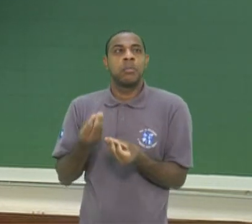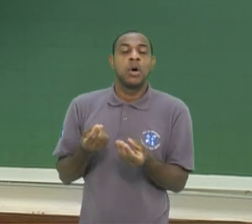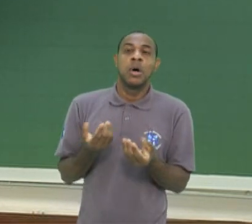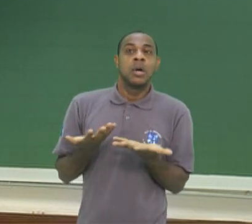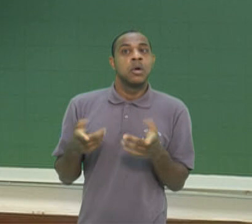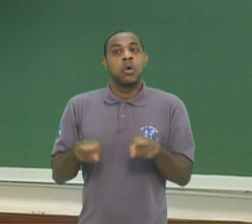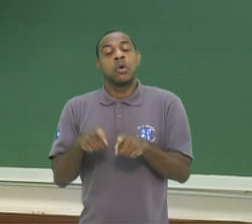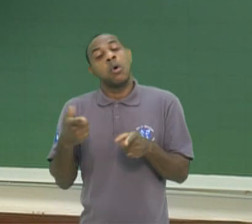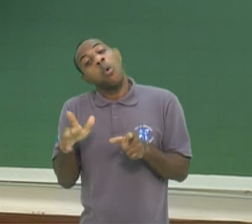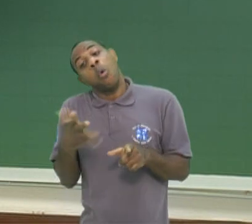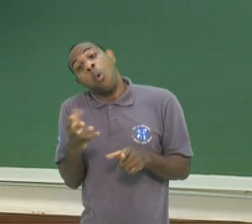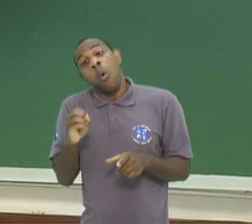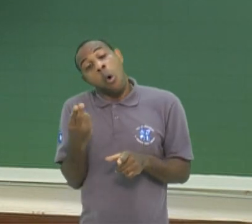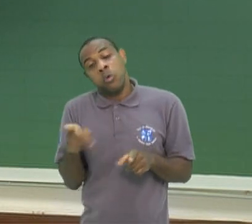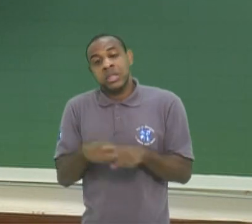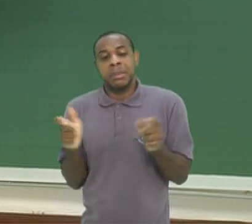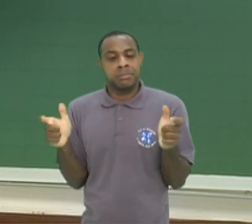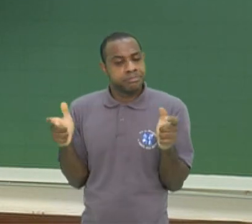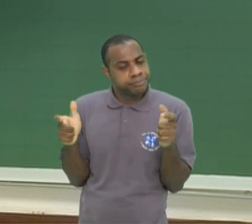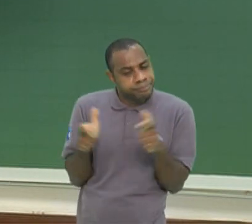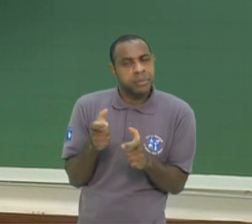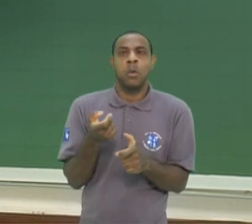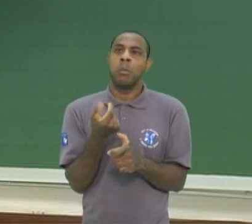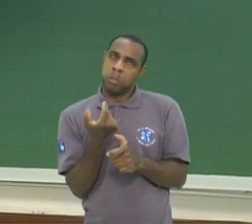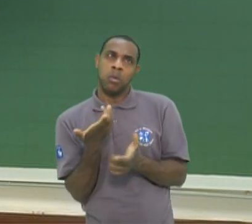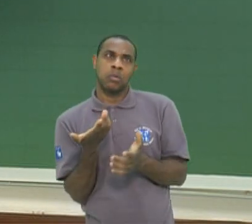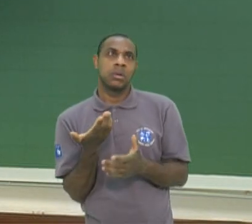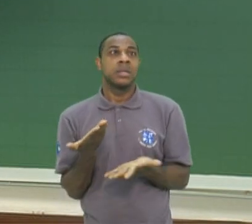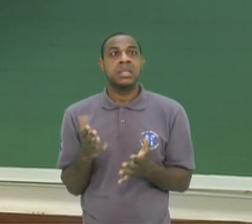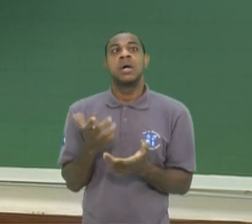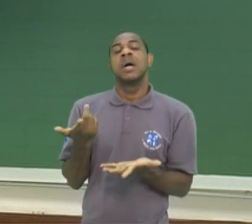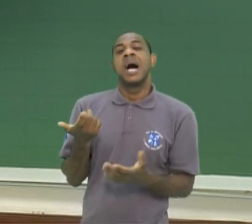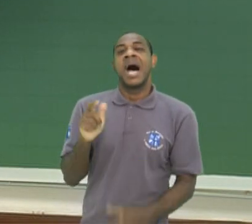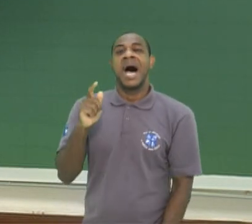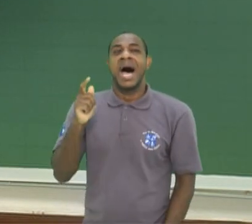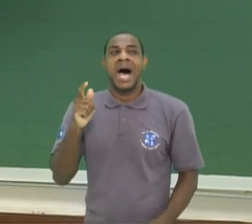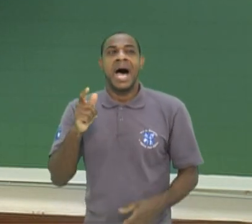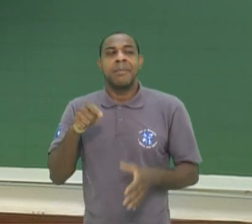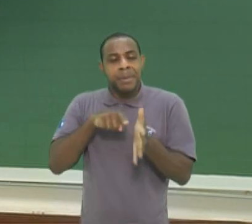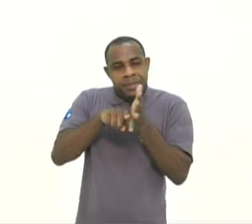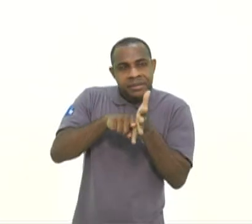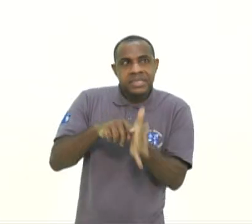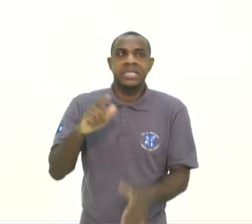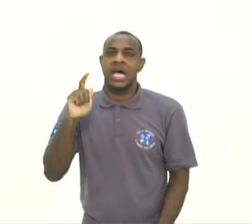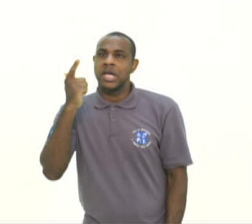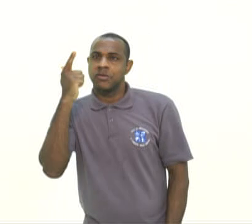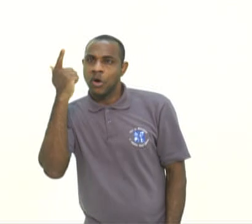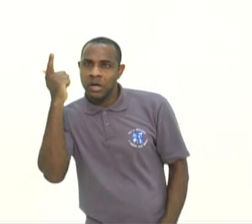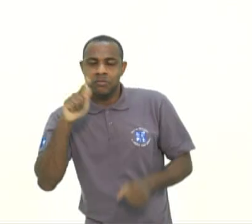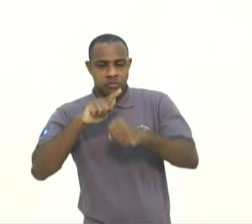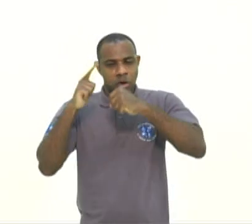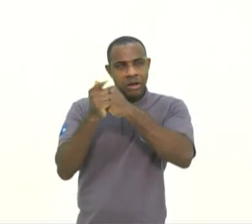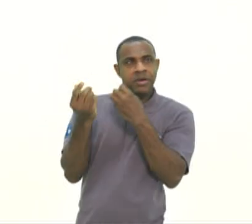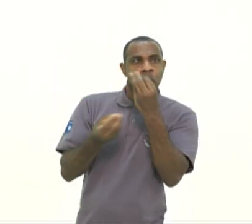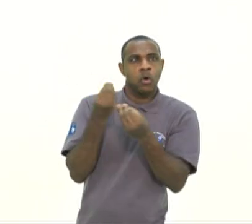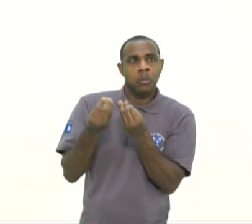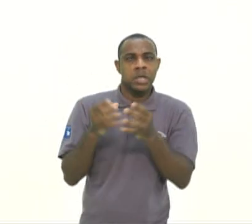menos, amenizar. Então, eu coloquei a ciência geográfica ao se especializar